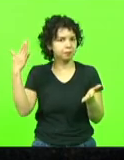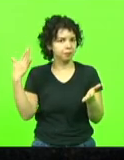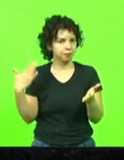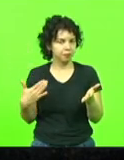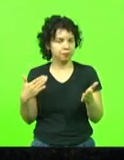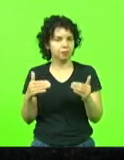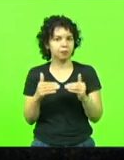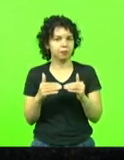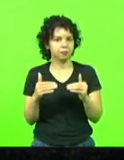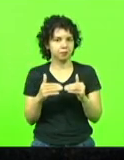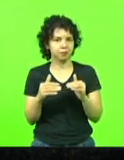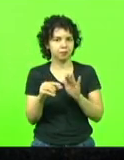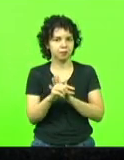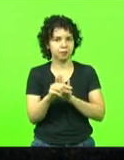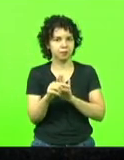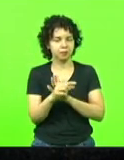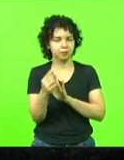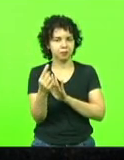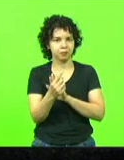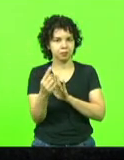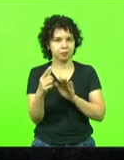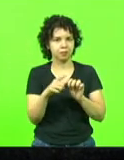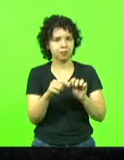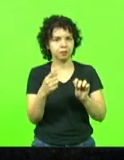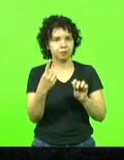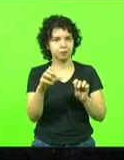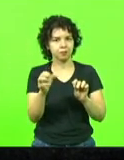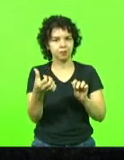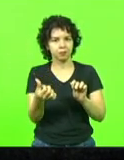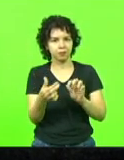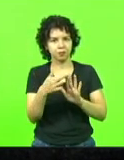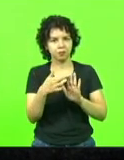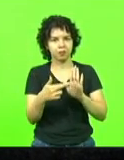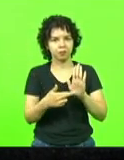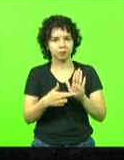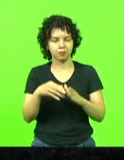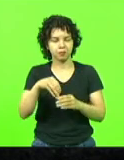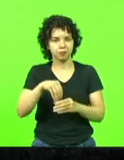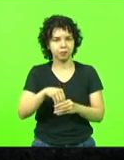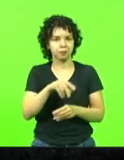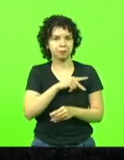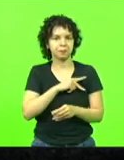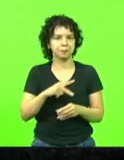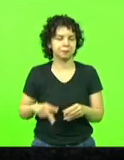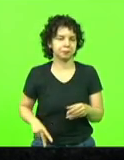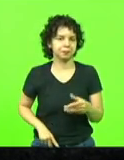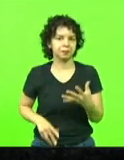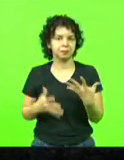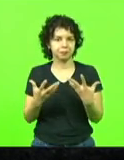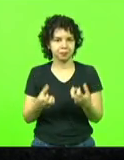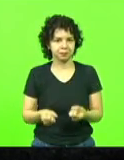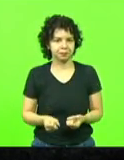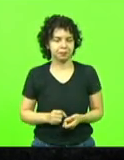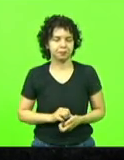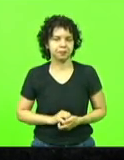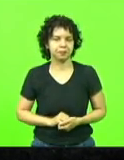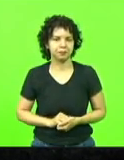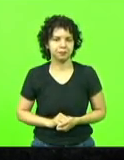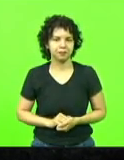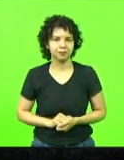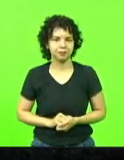consonância com o parágrafo 1º do artigo 106 do Regimento Interno, o senhor presidente deu-as por aprovadas.